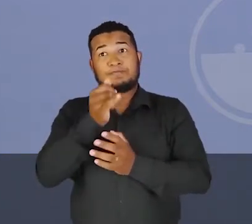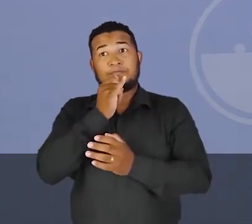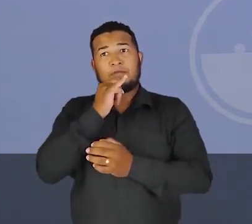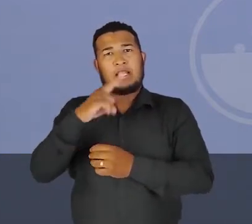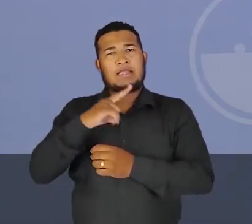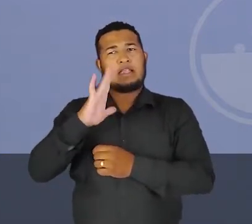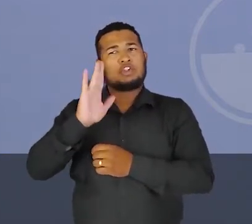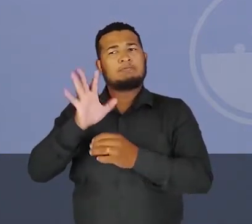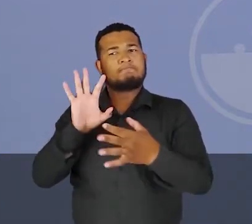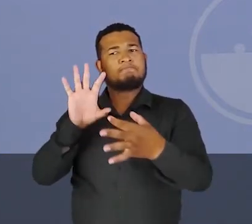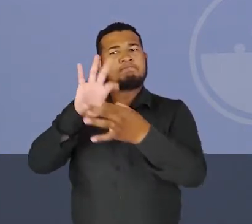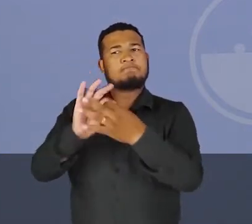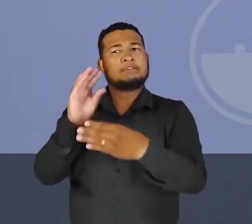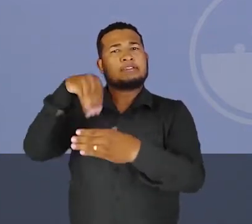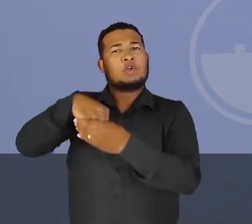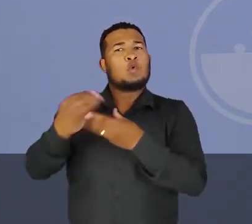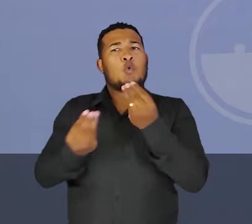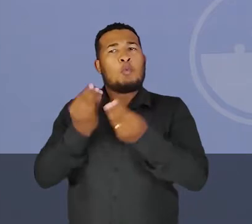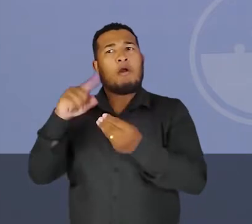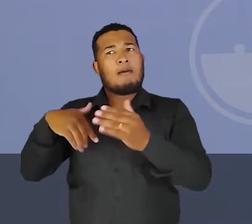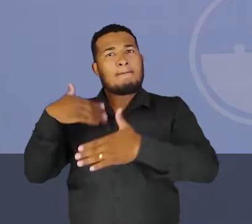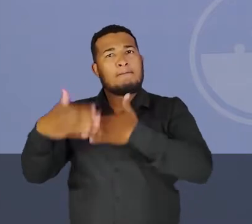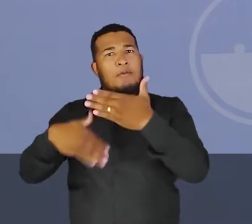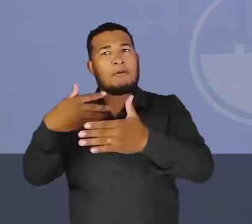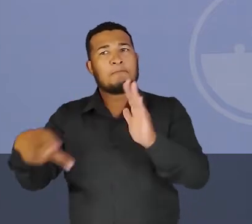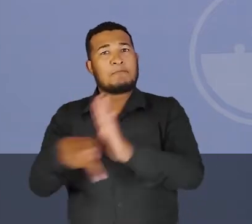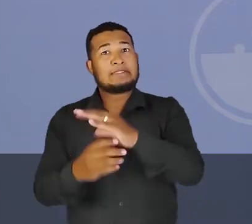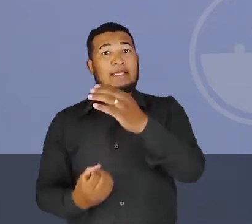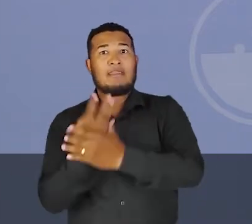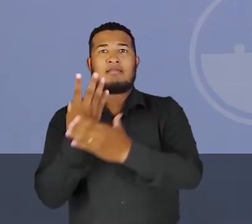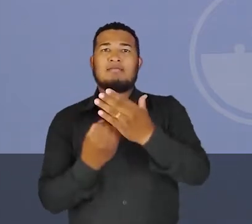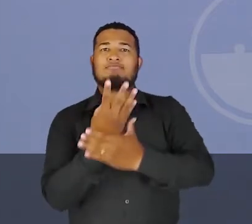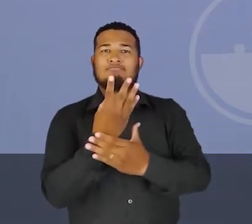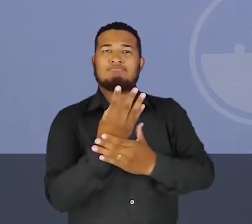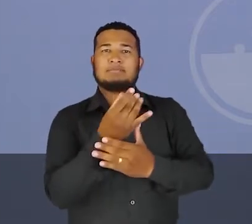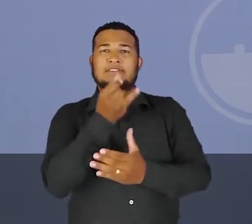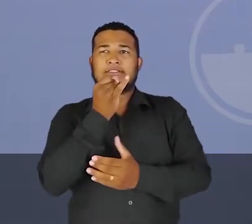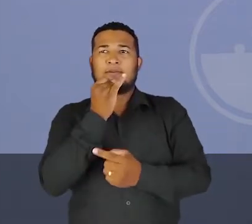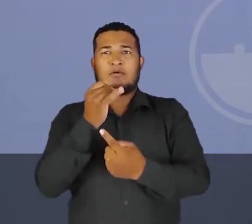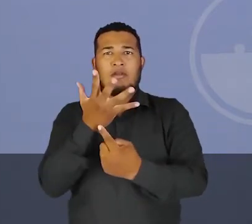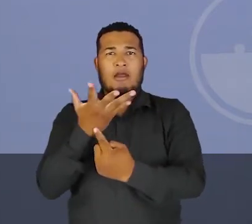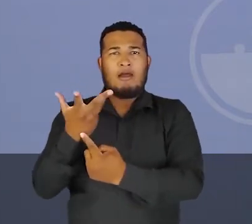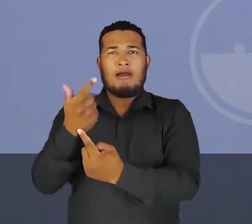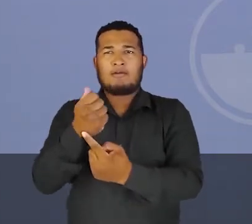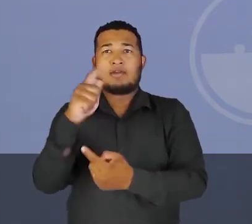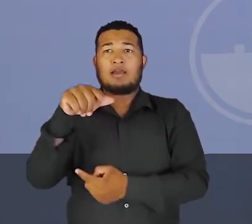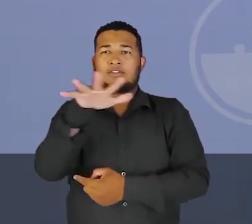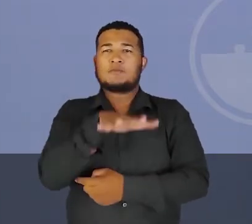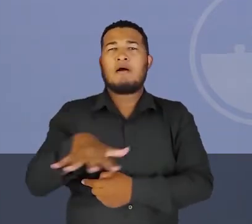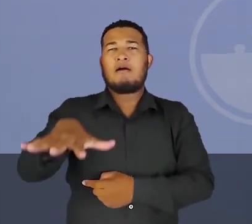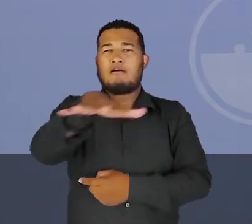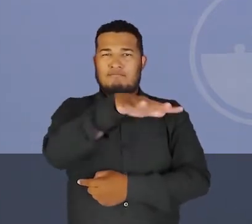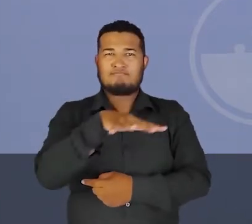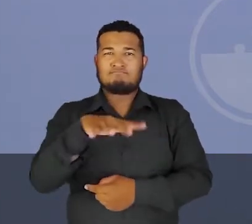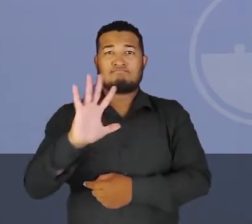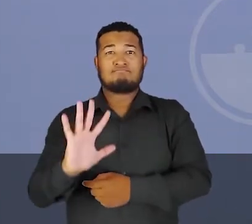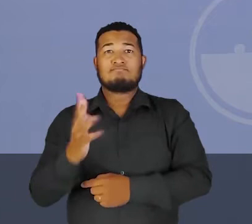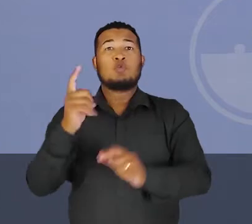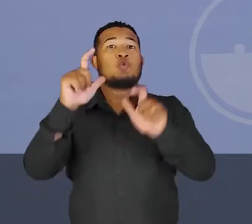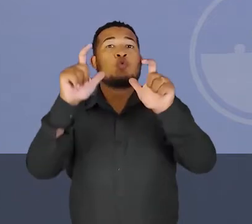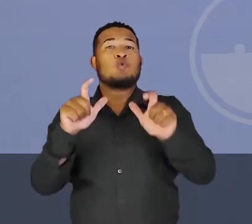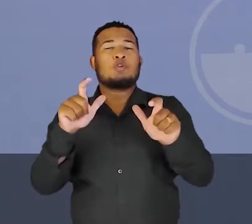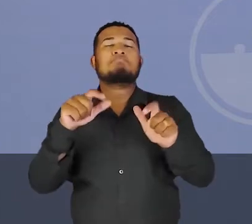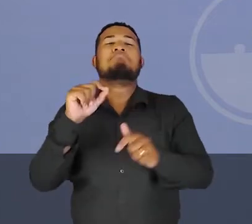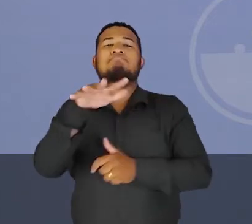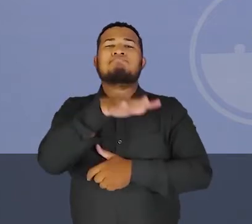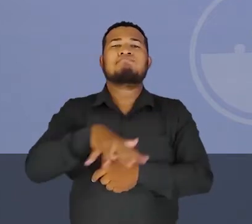mais colocados dentro do processo de criação. Quer dizer, você tem as artes que elas são espaciais, são artes que acontecem no